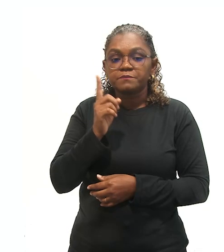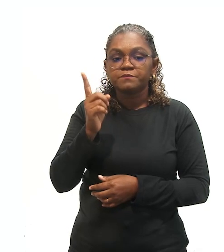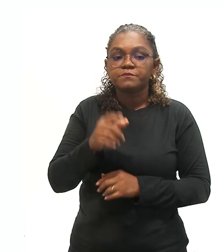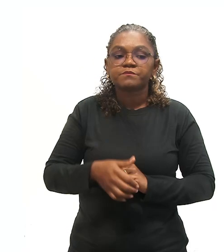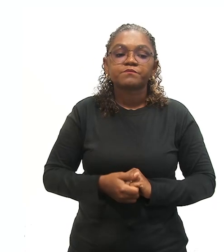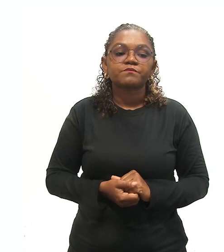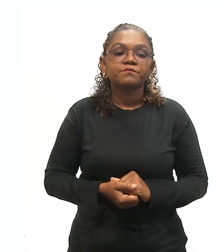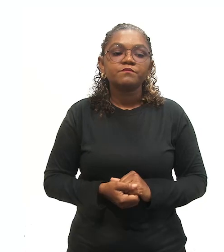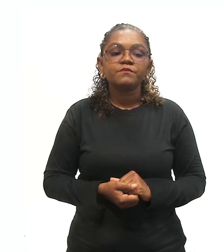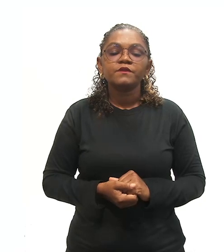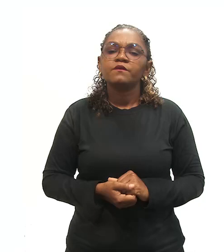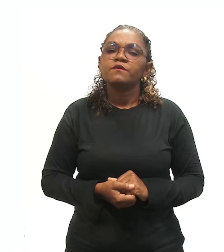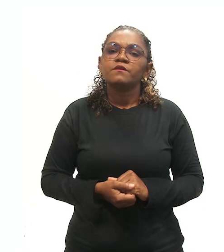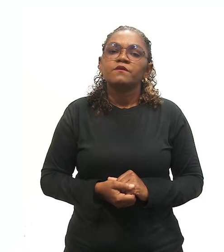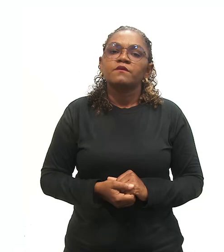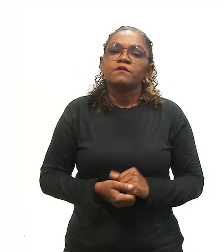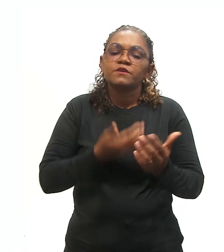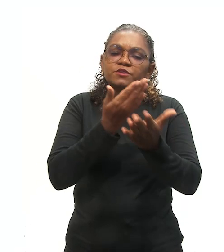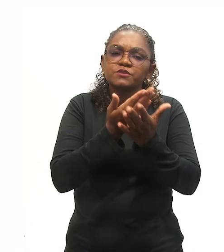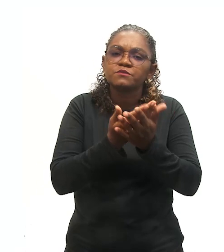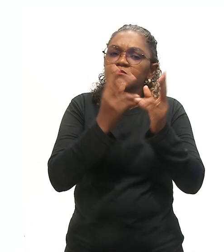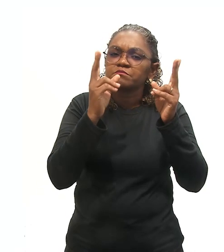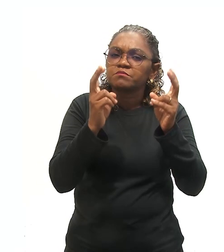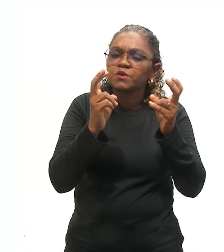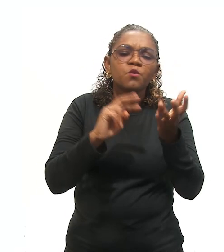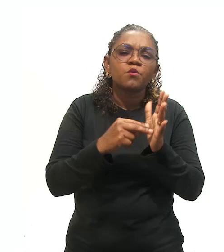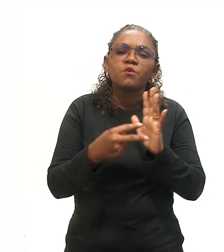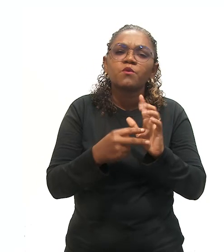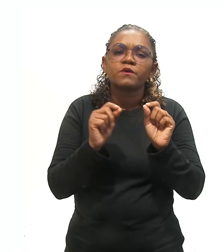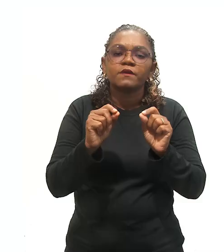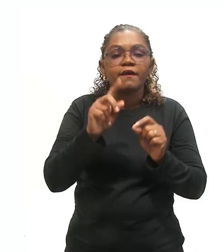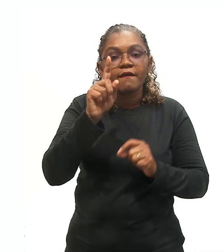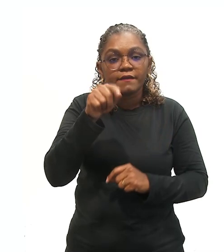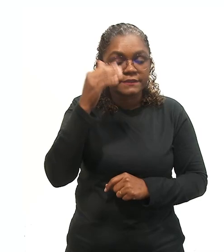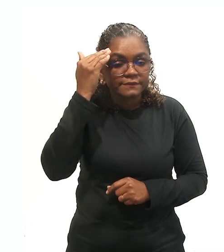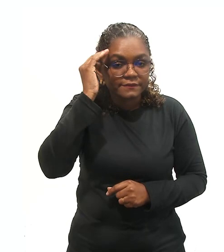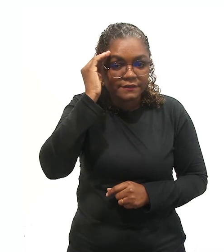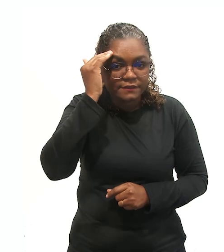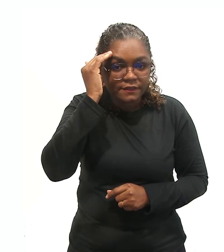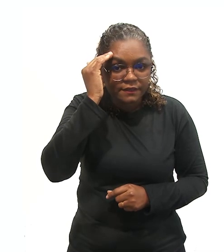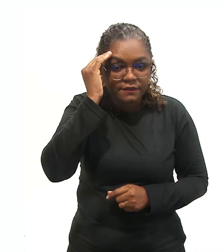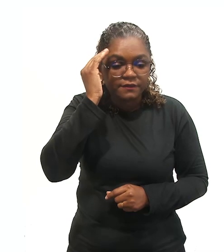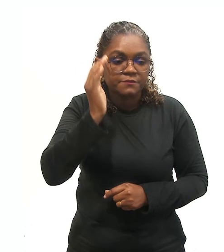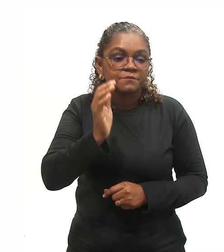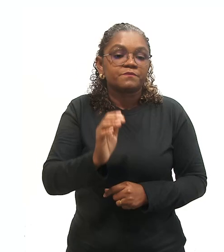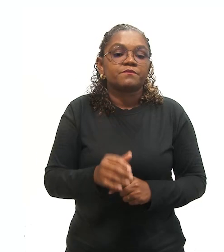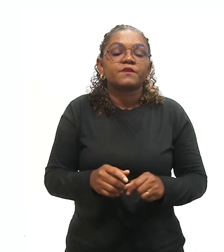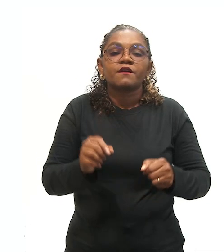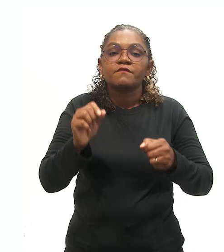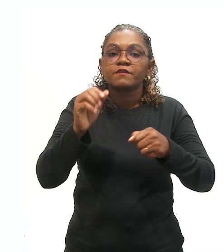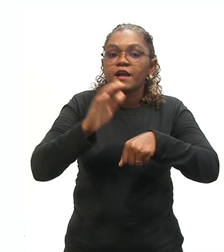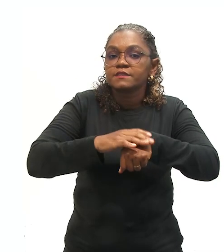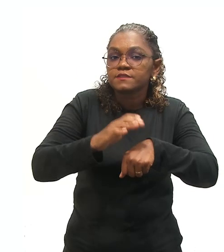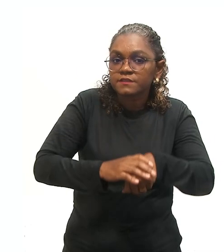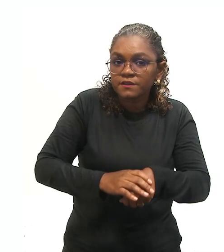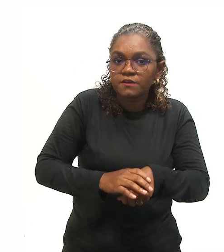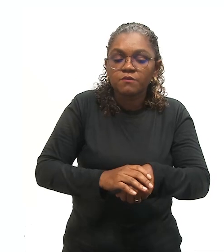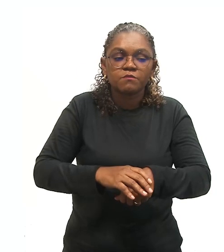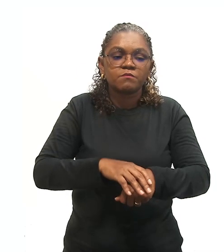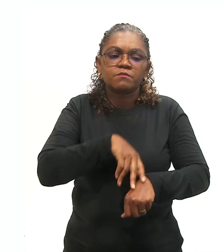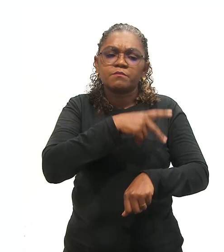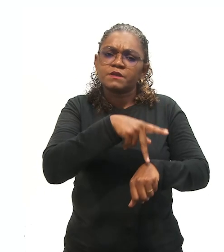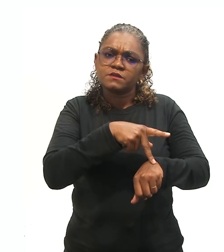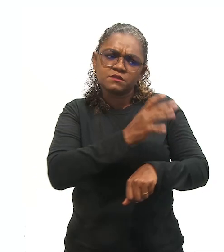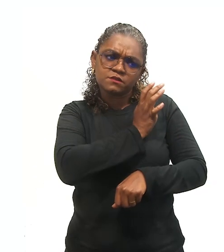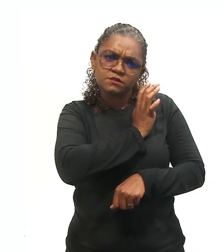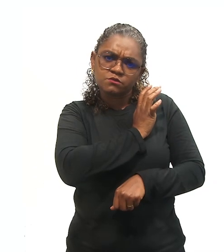economia? É entender a causa da riqueza das nações. Por que um país é rico e outro não?